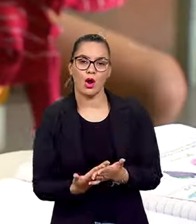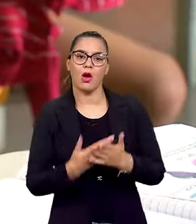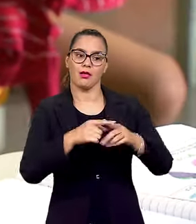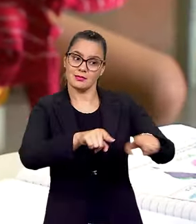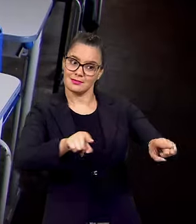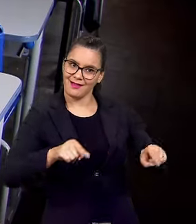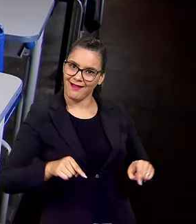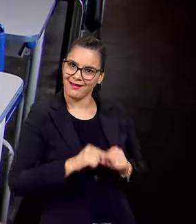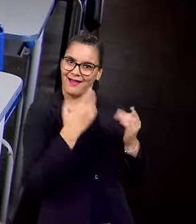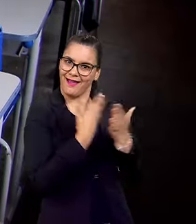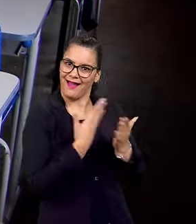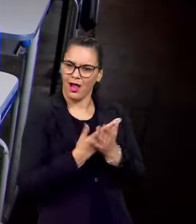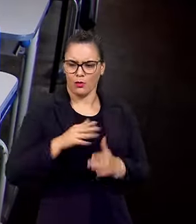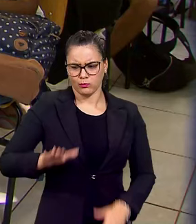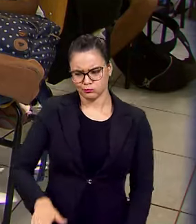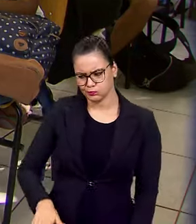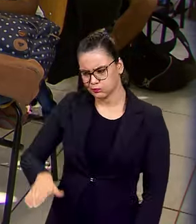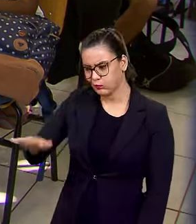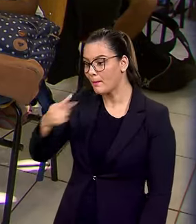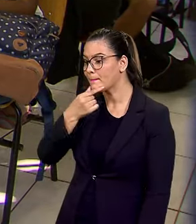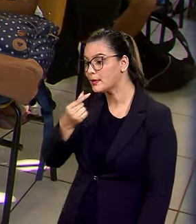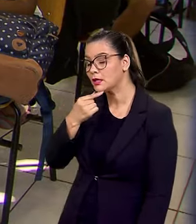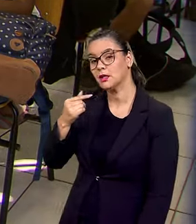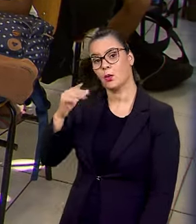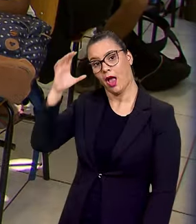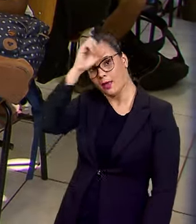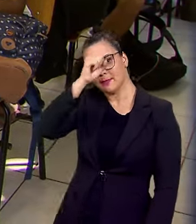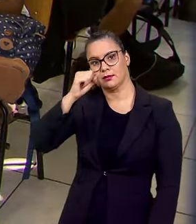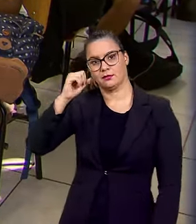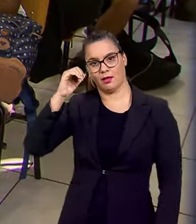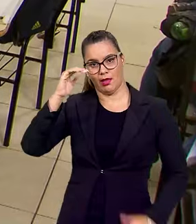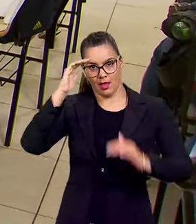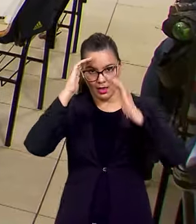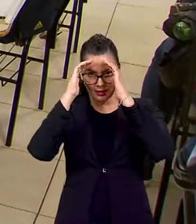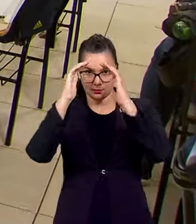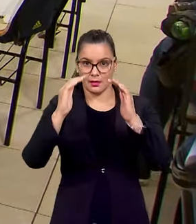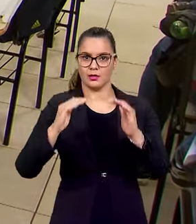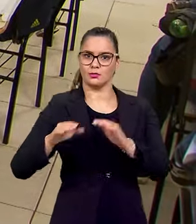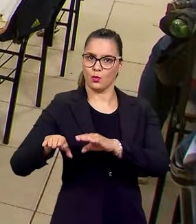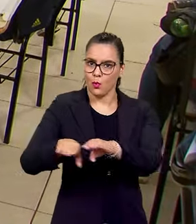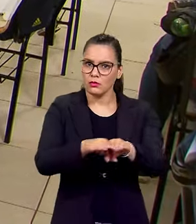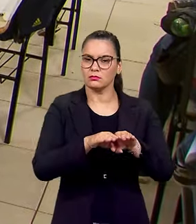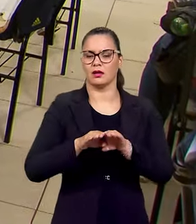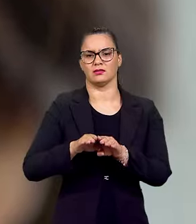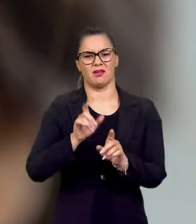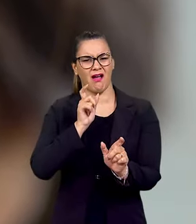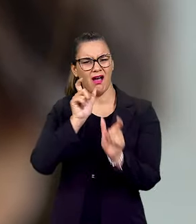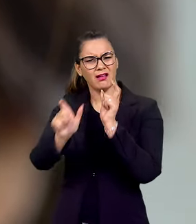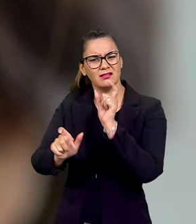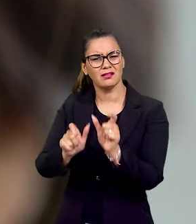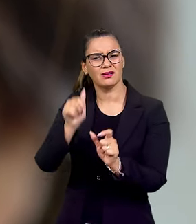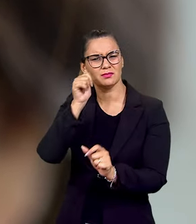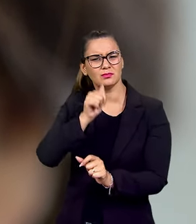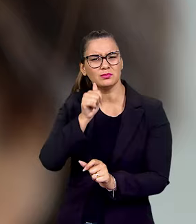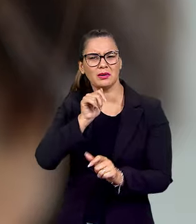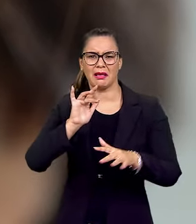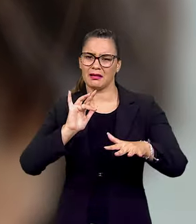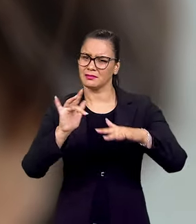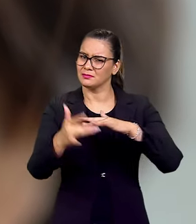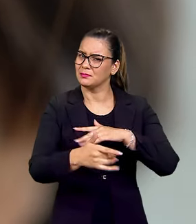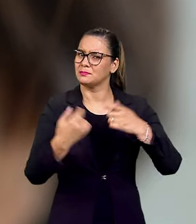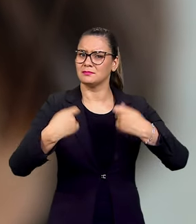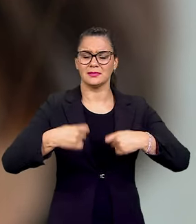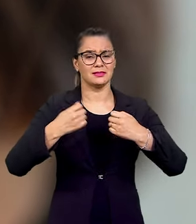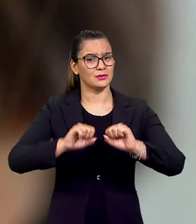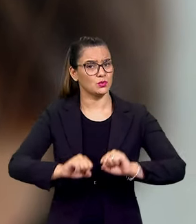para que nas escolas, nas salas de aula, desde cedo, os meninos aprendessem valores de respeito e igualdade. A agressividade contra as mulheres